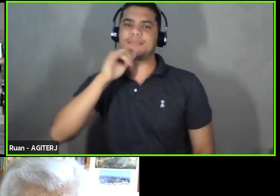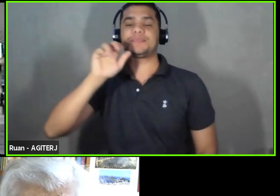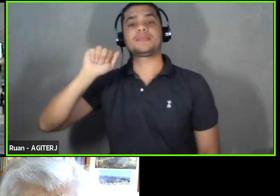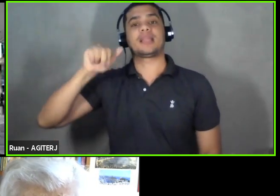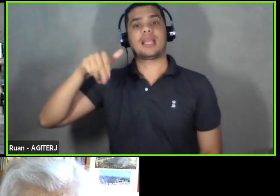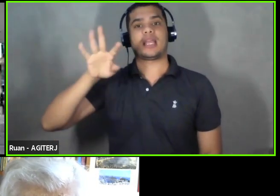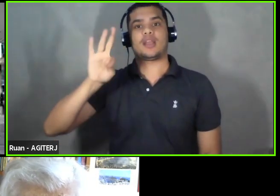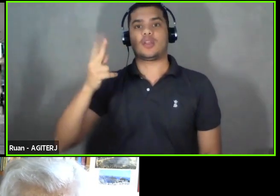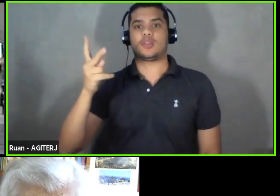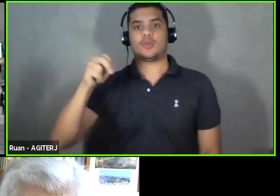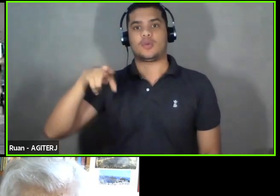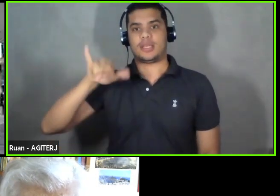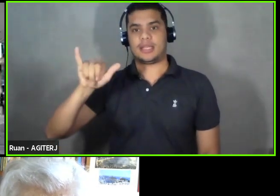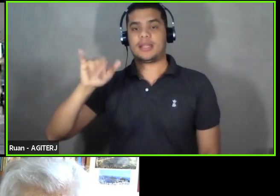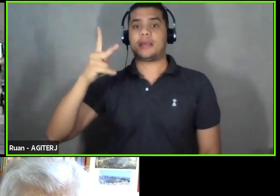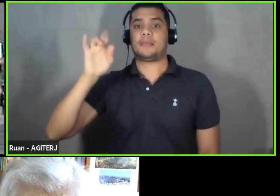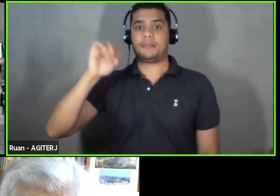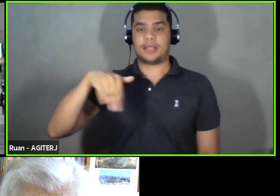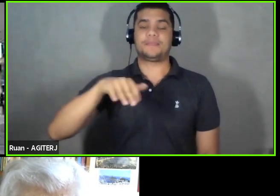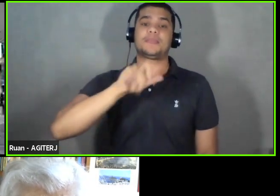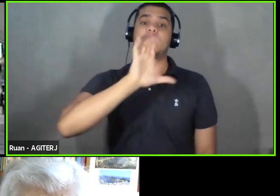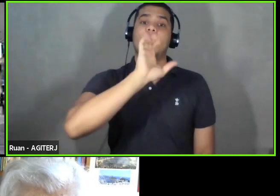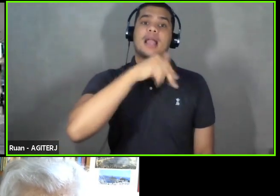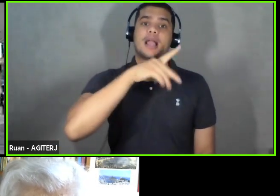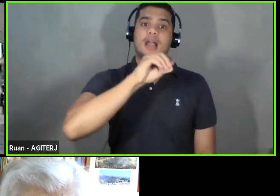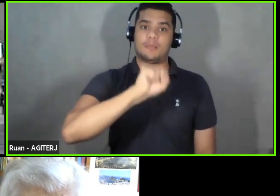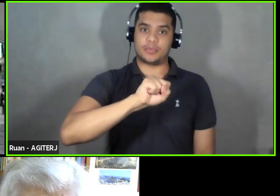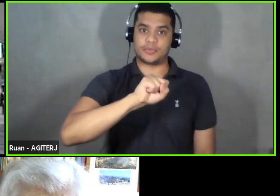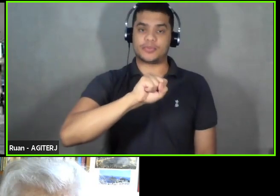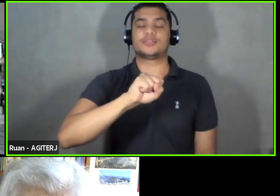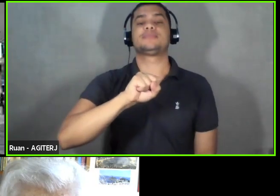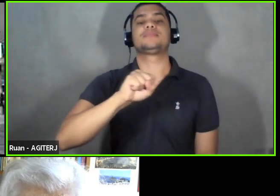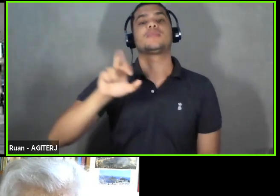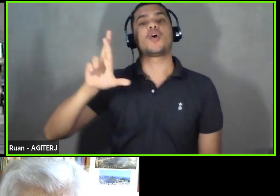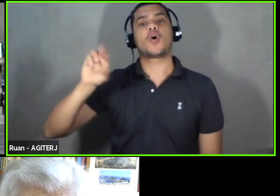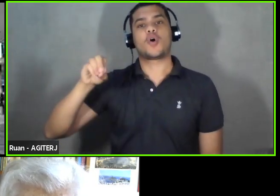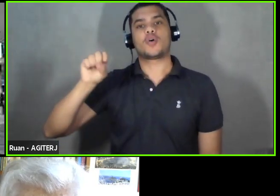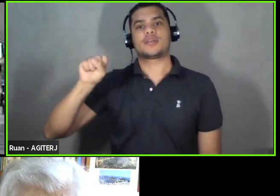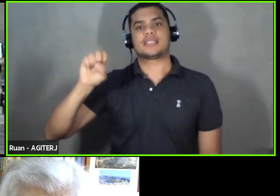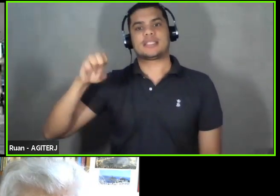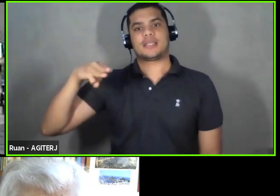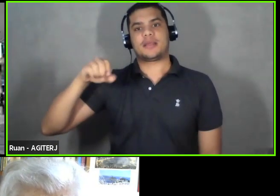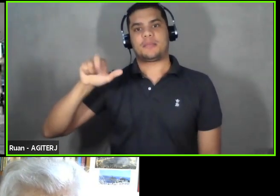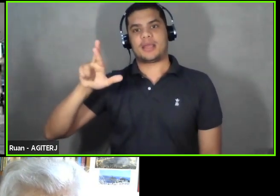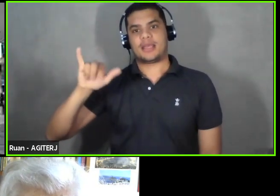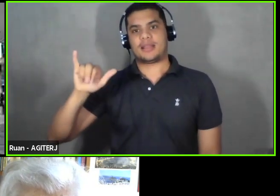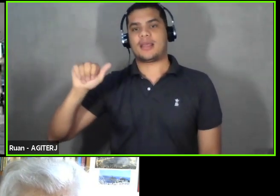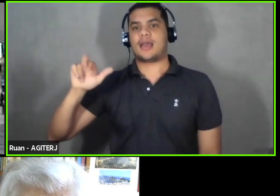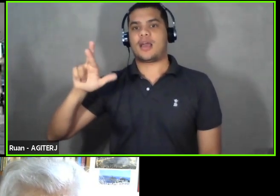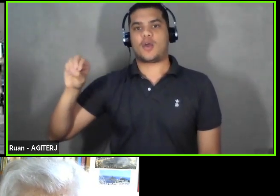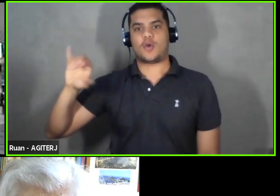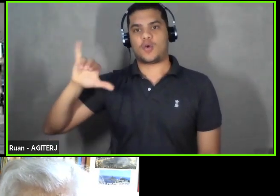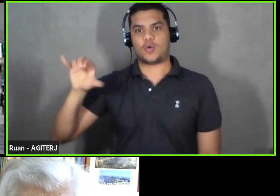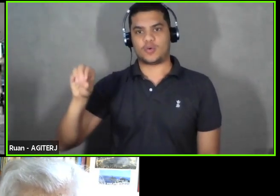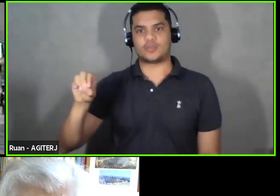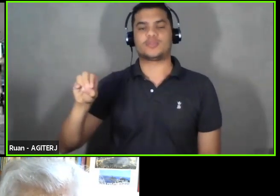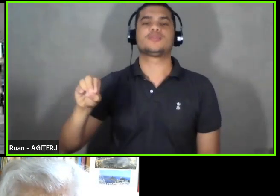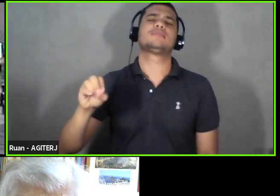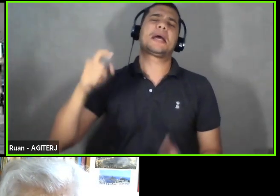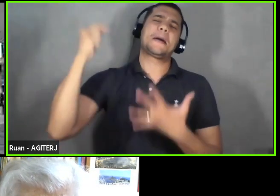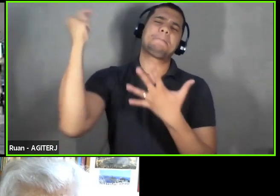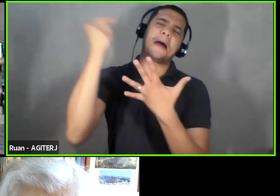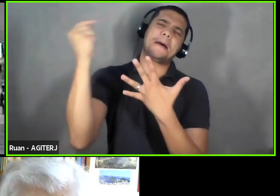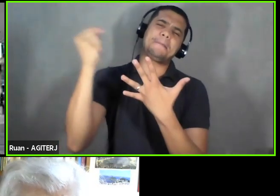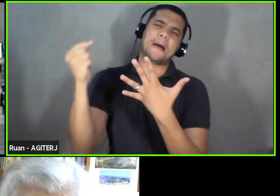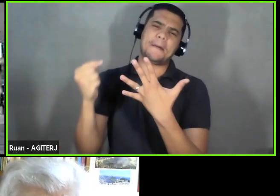de Campos, Theo Hermans, Lieven Dulce, Rosemary Arrojo, Douglas Robinson, Harish Trivedi, Michael